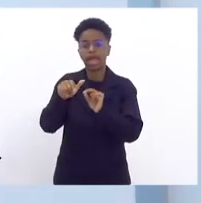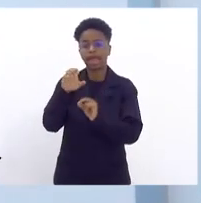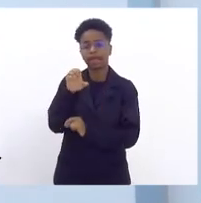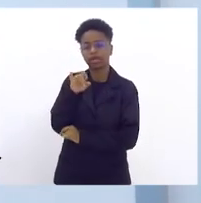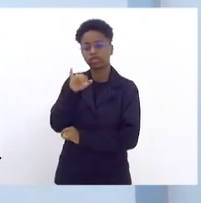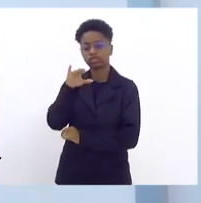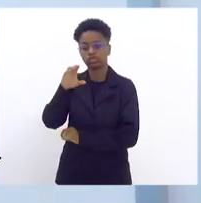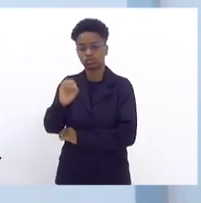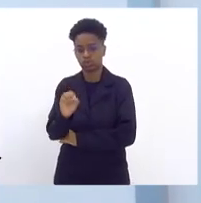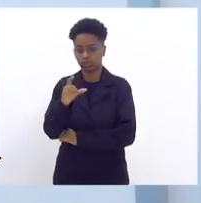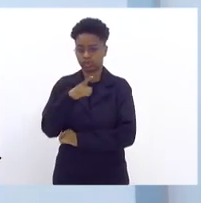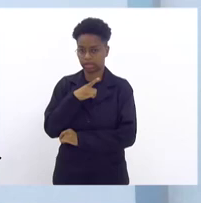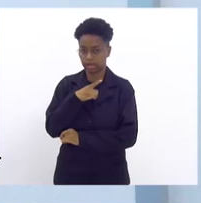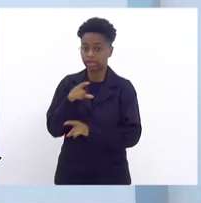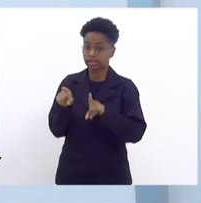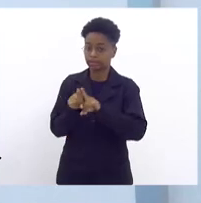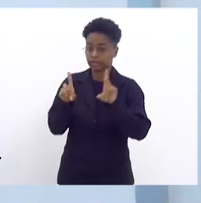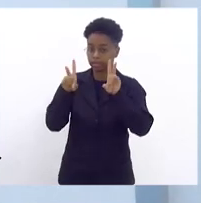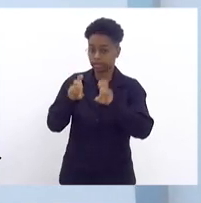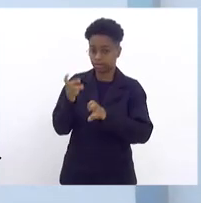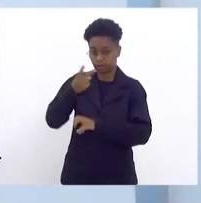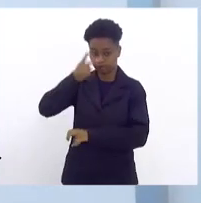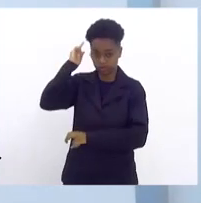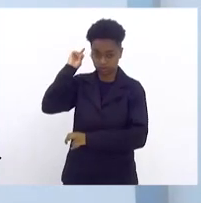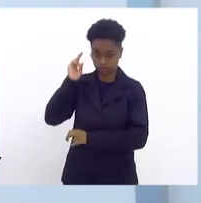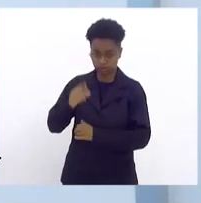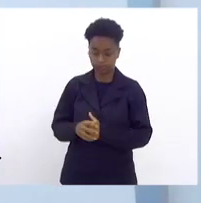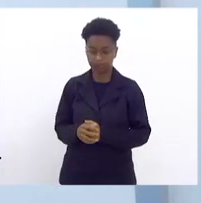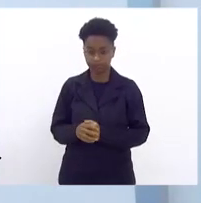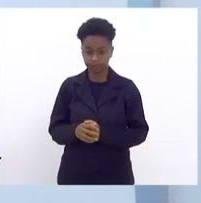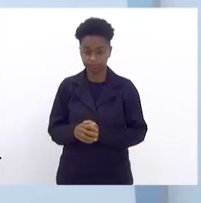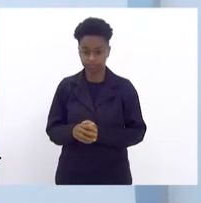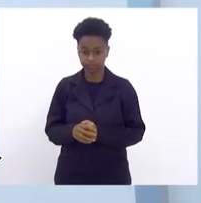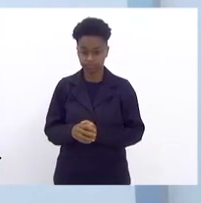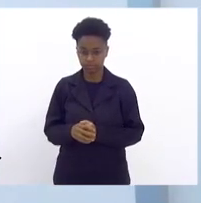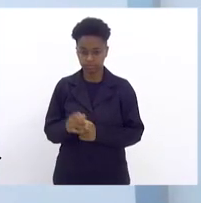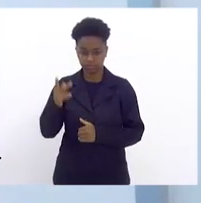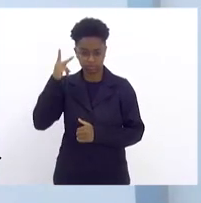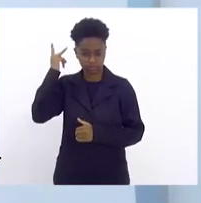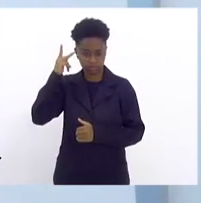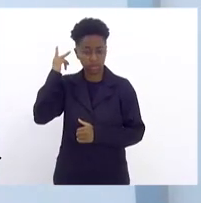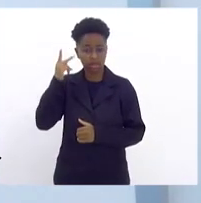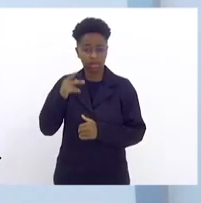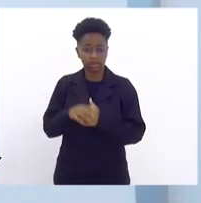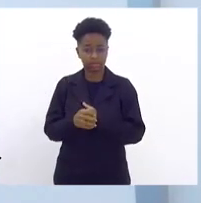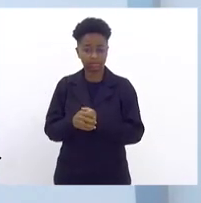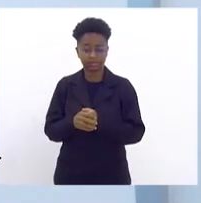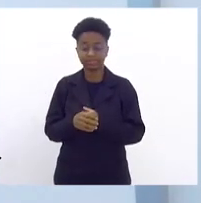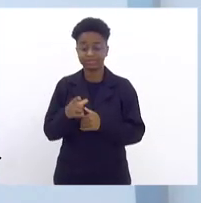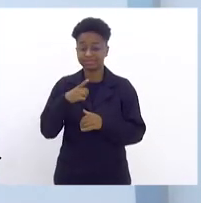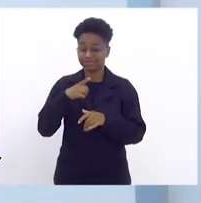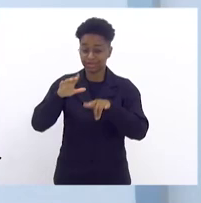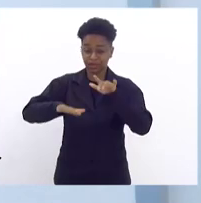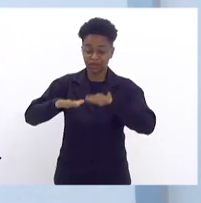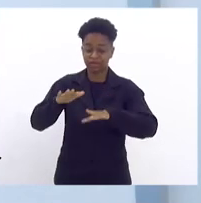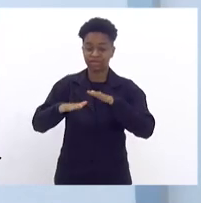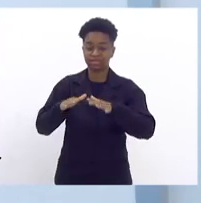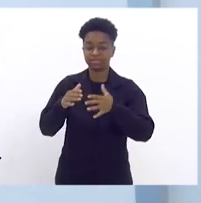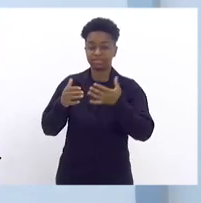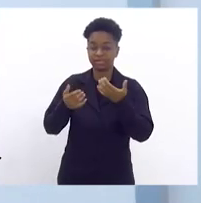e também a questão vestibular talvez você já tenha esteja num carro parado no semáforo um carro de Fora mexe